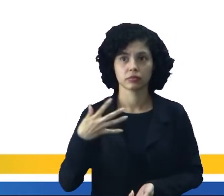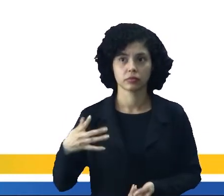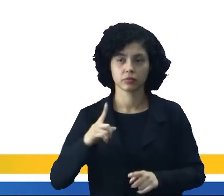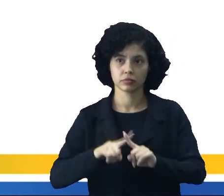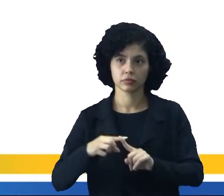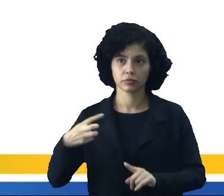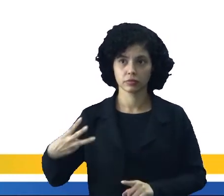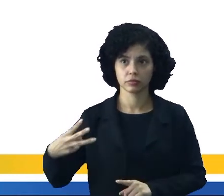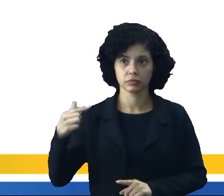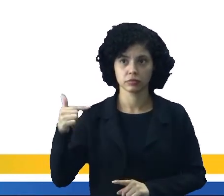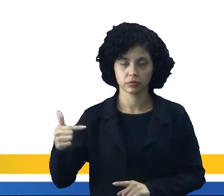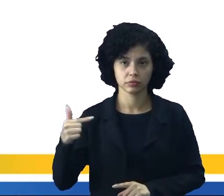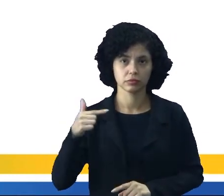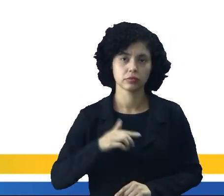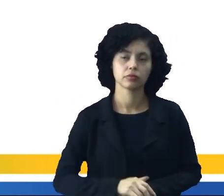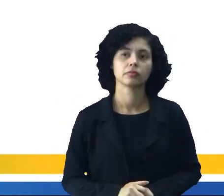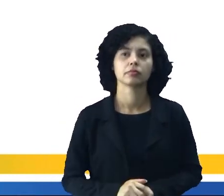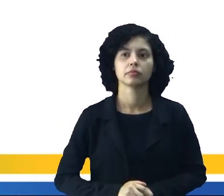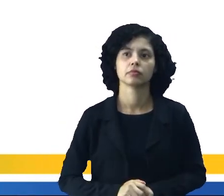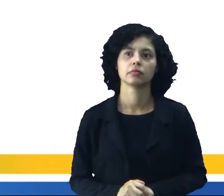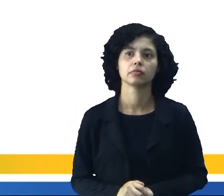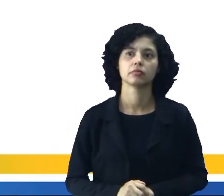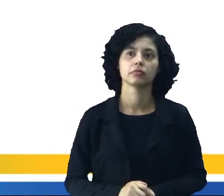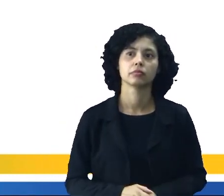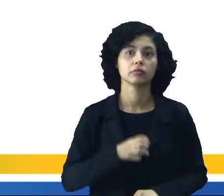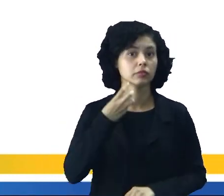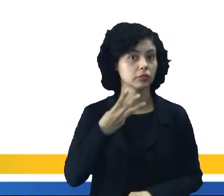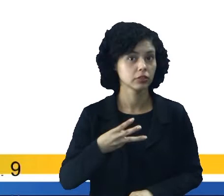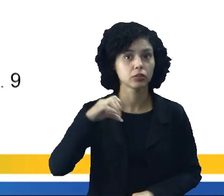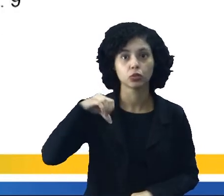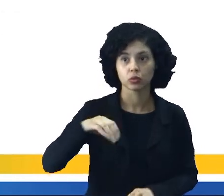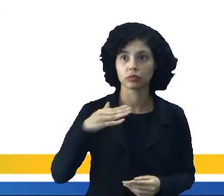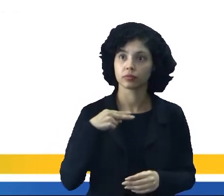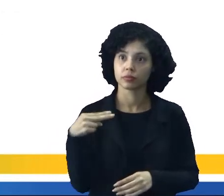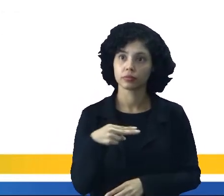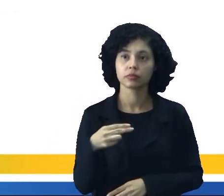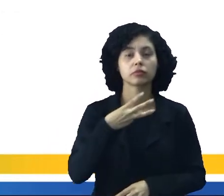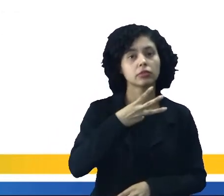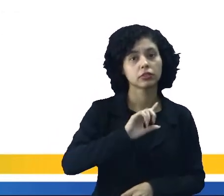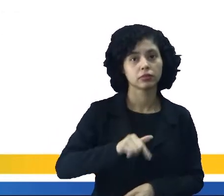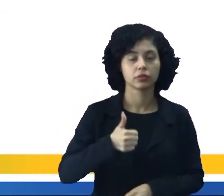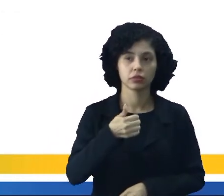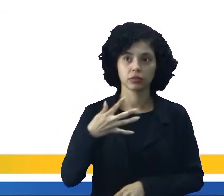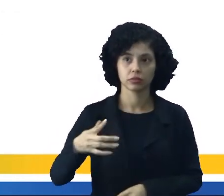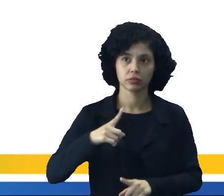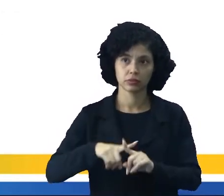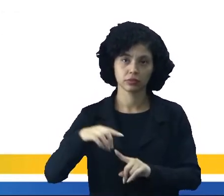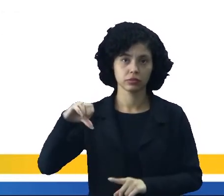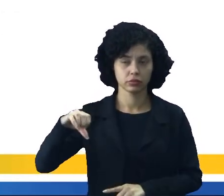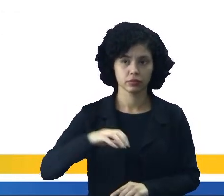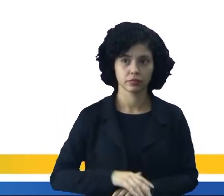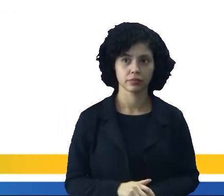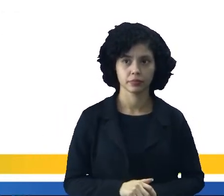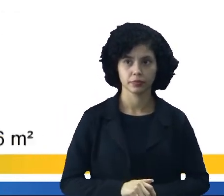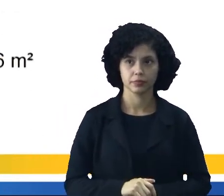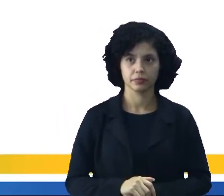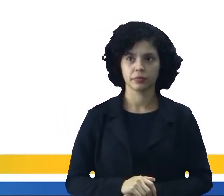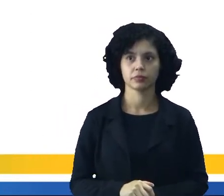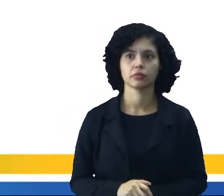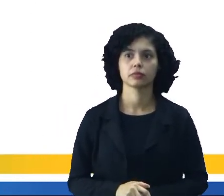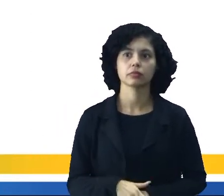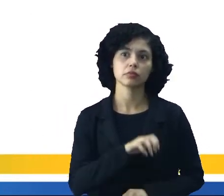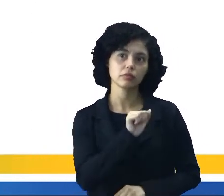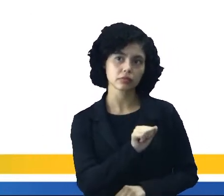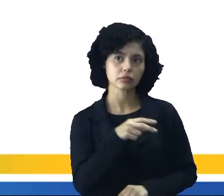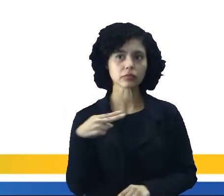3,14 X 3 ao quadrado 3² = 9 então a área igual a 3,14 x 9